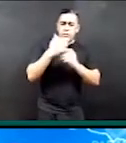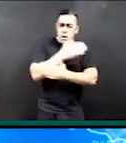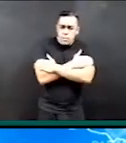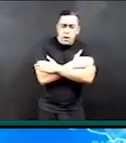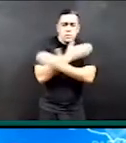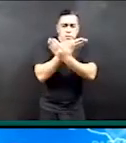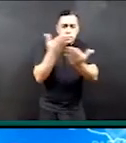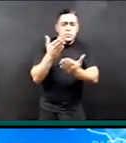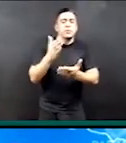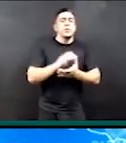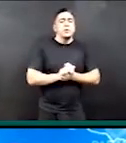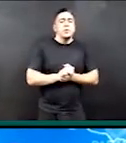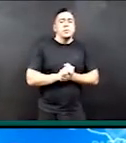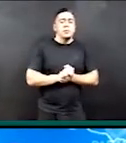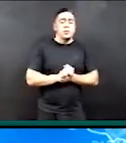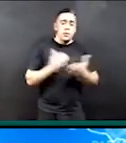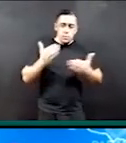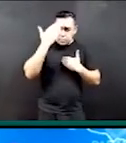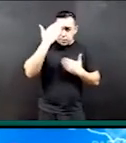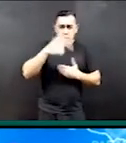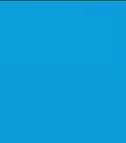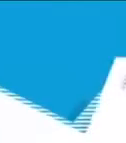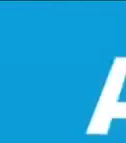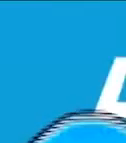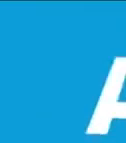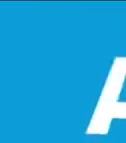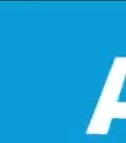aí para vocês, e mais uma vez, obrigado pelo convite.